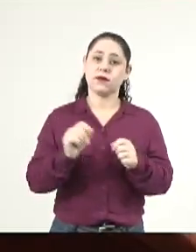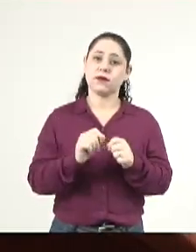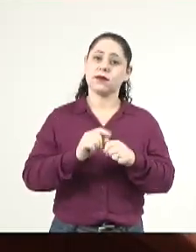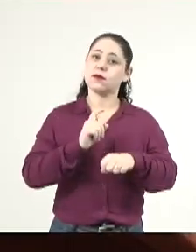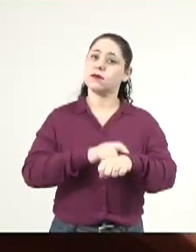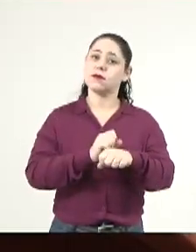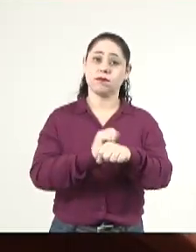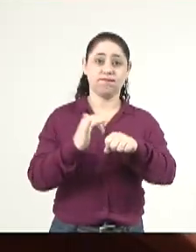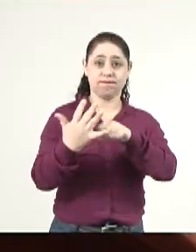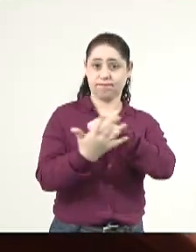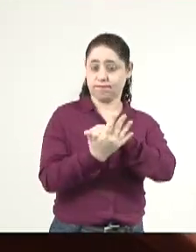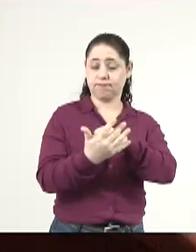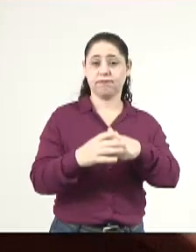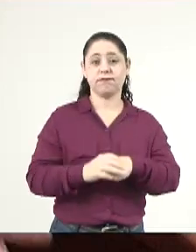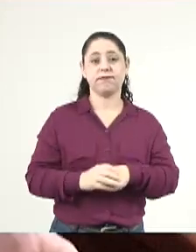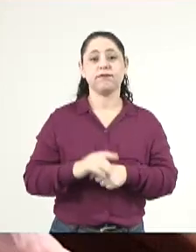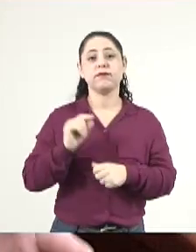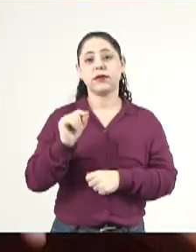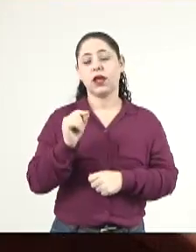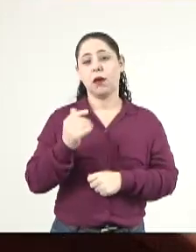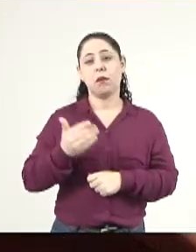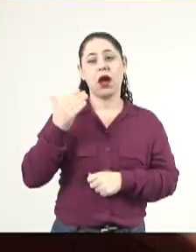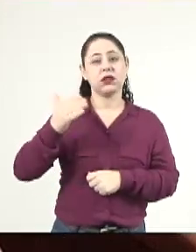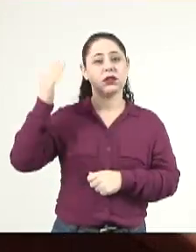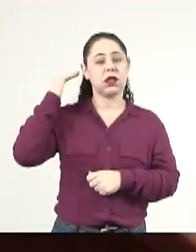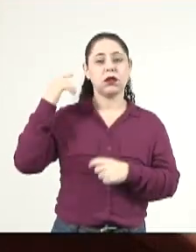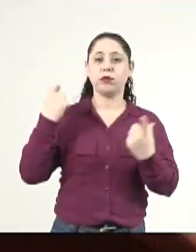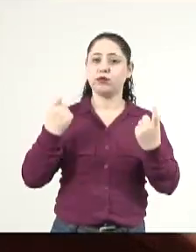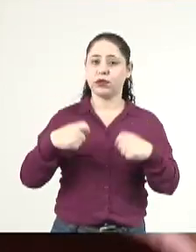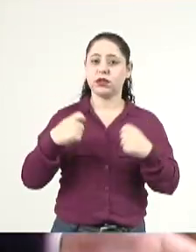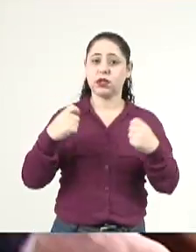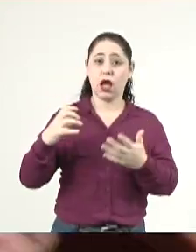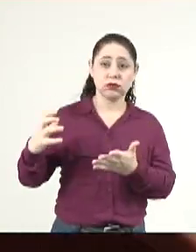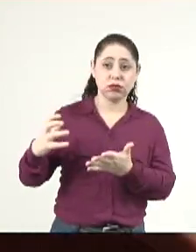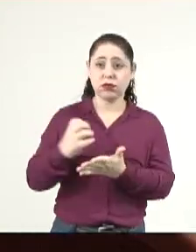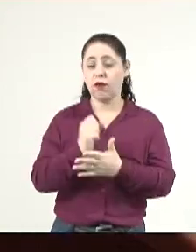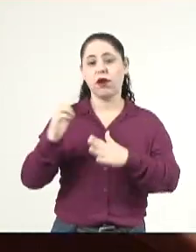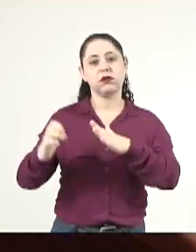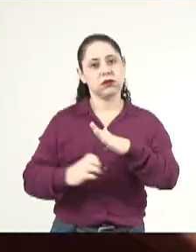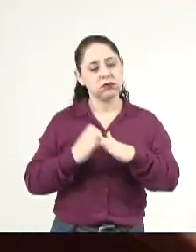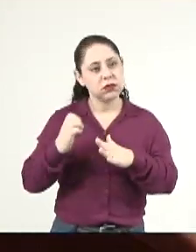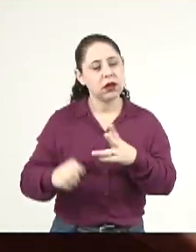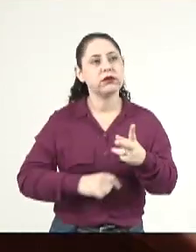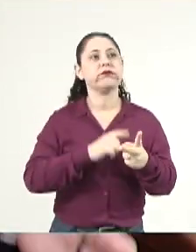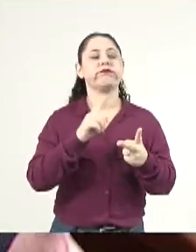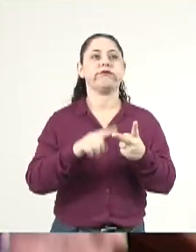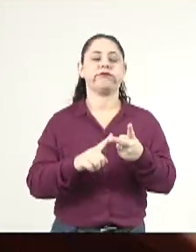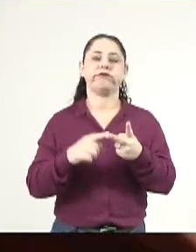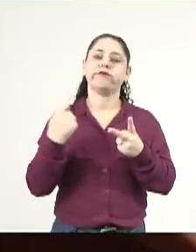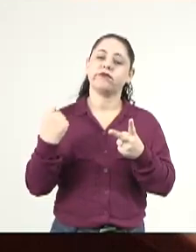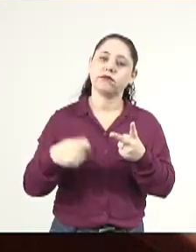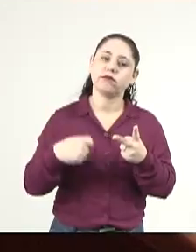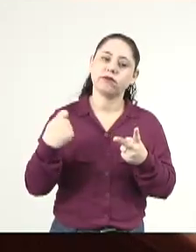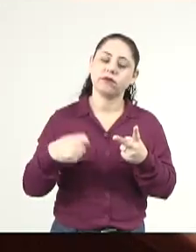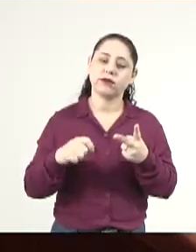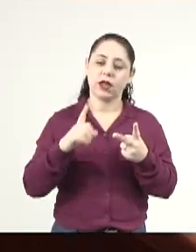durante a pandemia, porque naquela época era preciso salvar as empresas, era preciso,